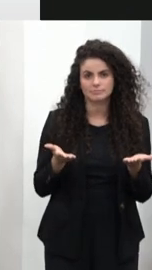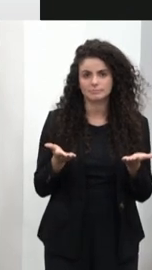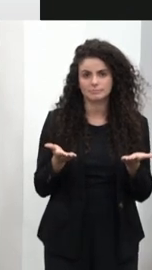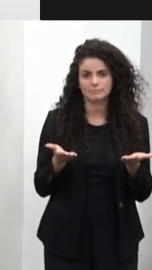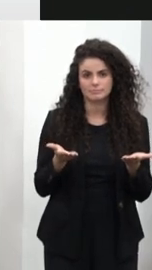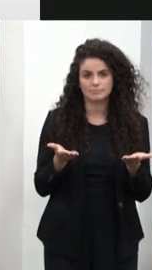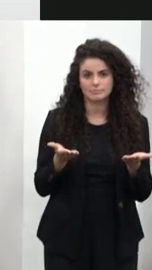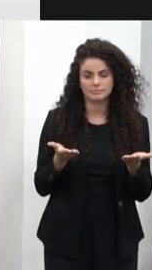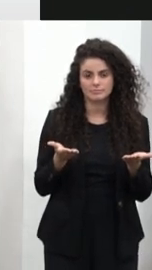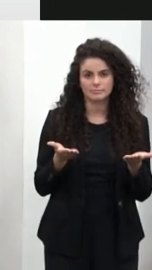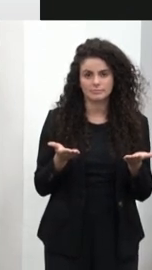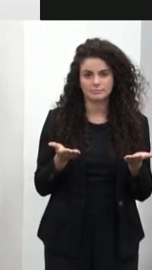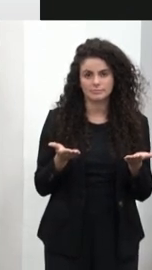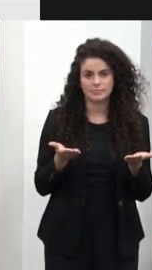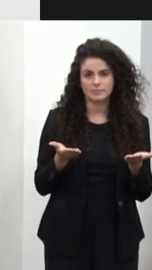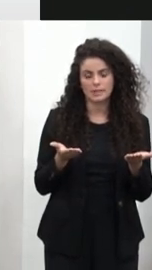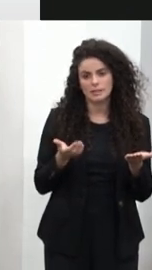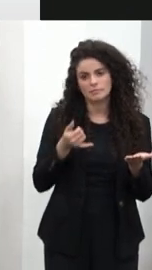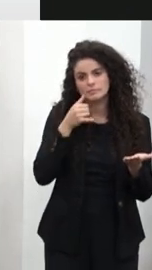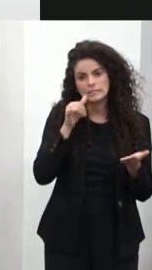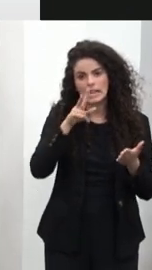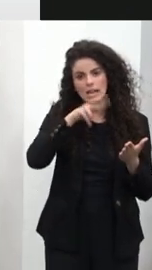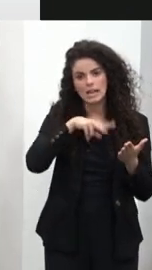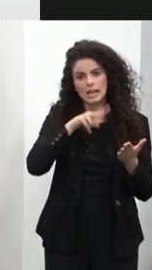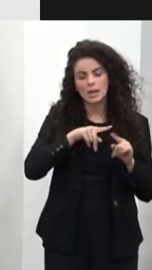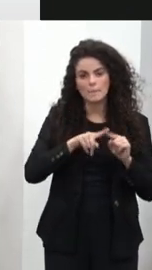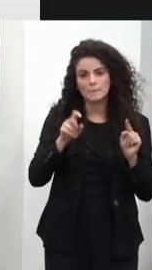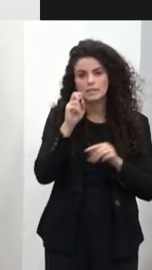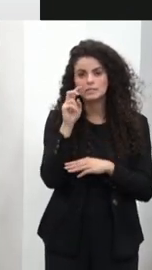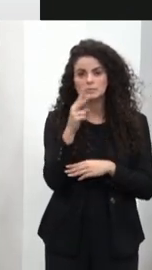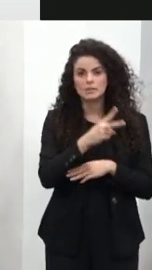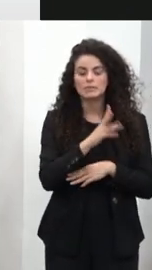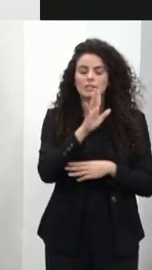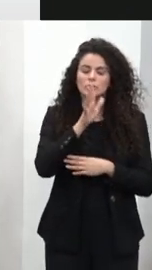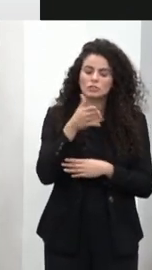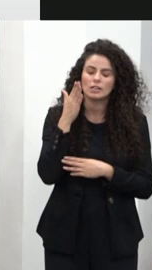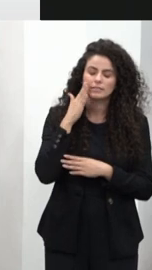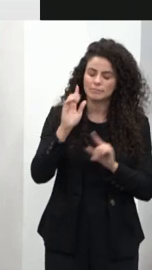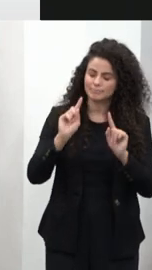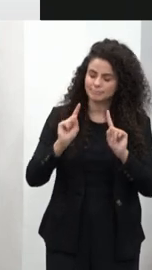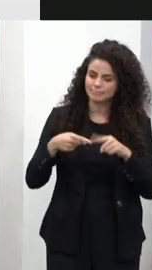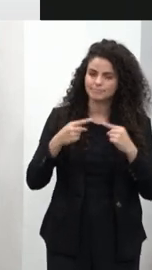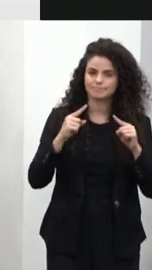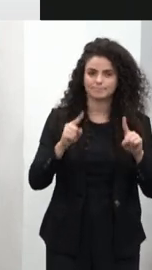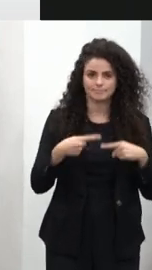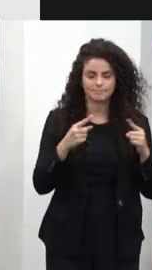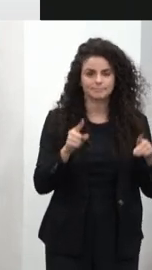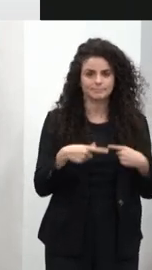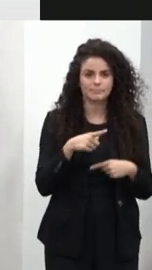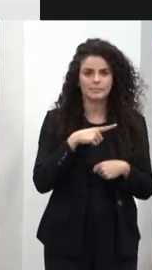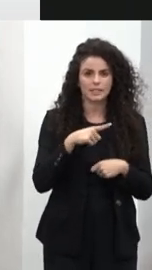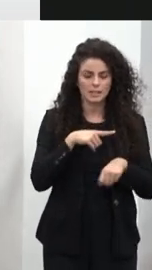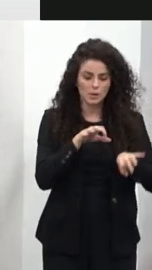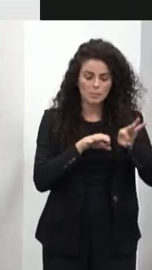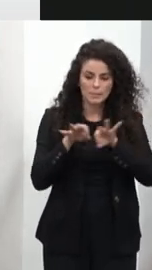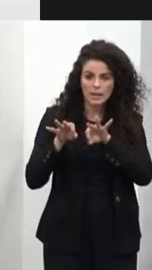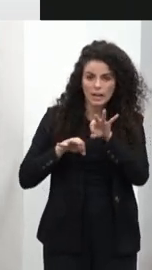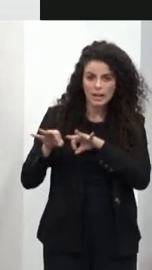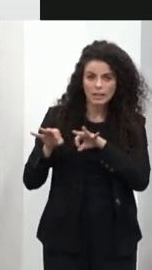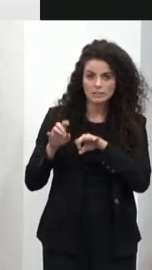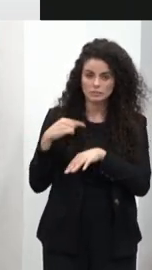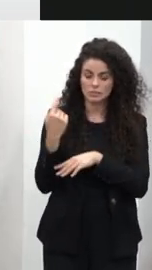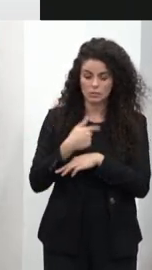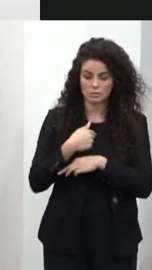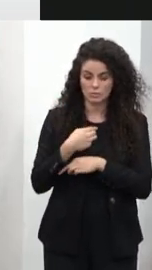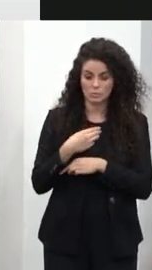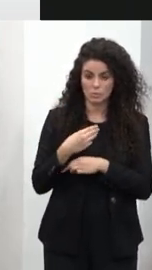vou deixar de ler mas só para os senhores verem que a gente já tá ciente dos Desafios entre os quais o prazo da regulamentação Federal que é do Ministério da Cultura